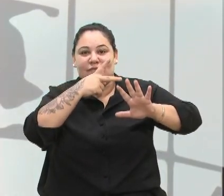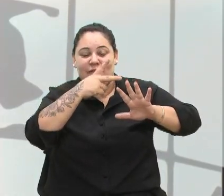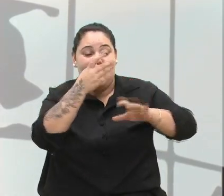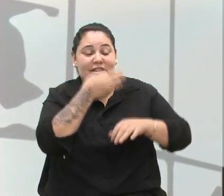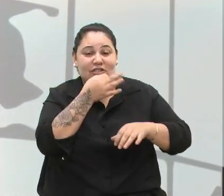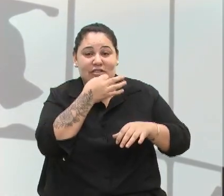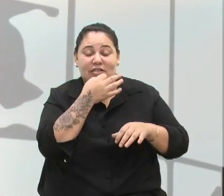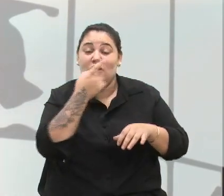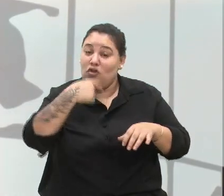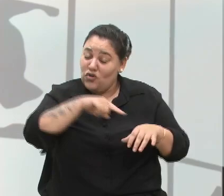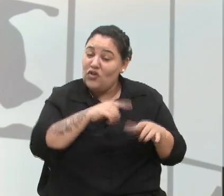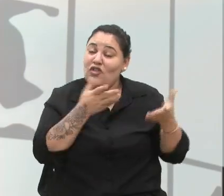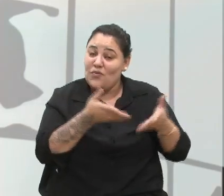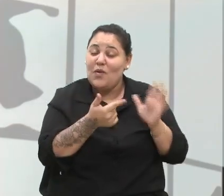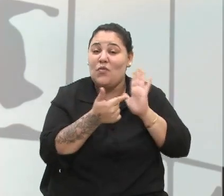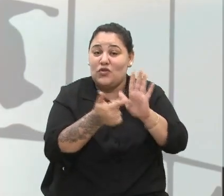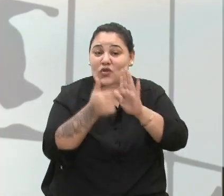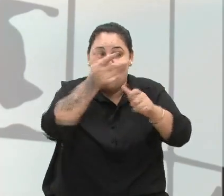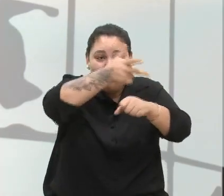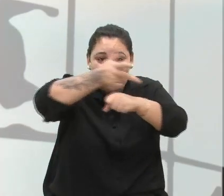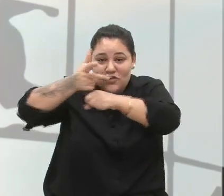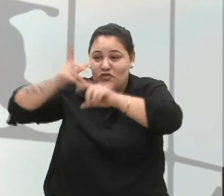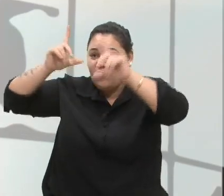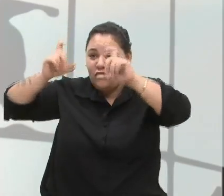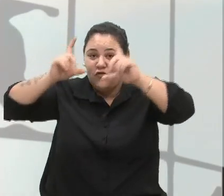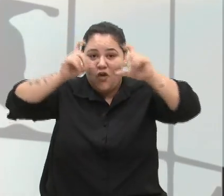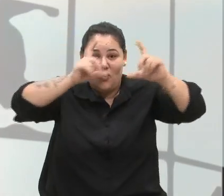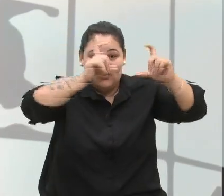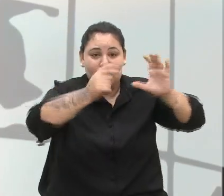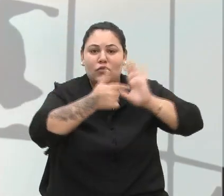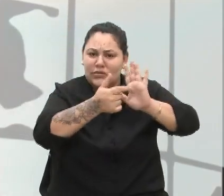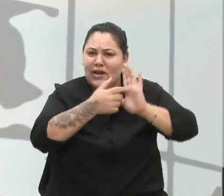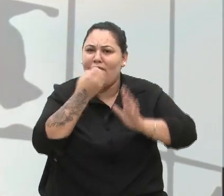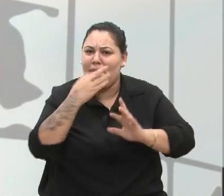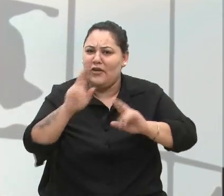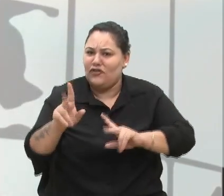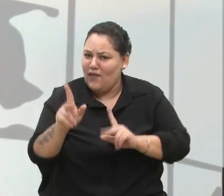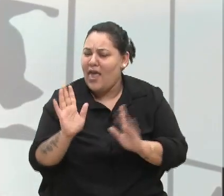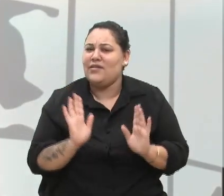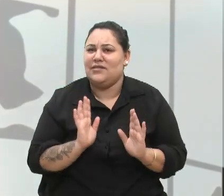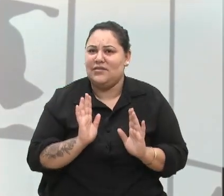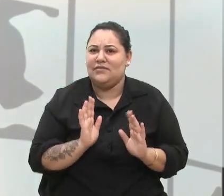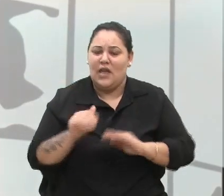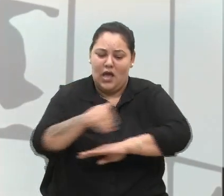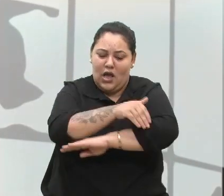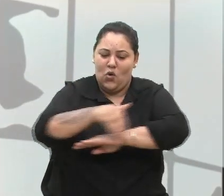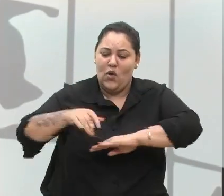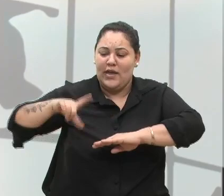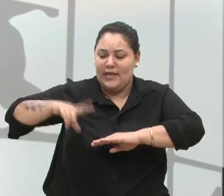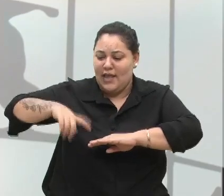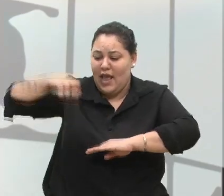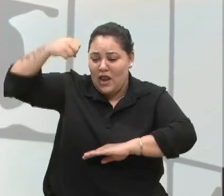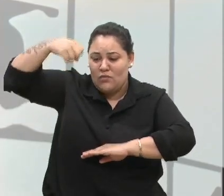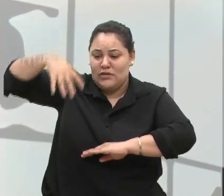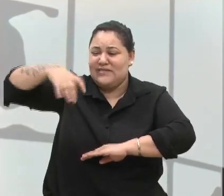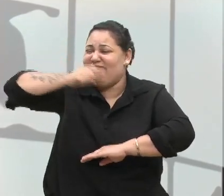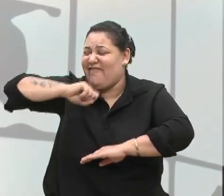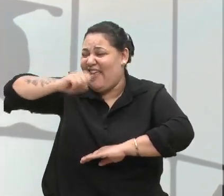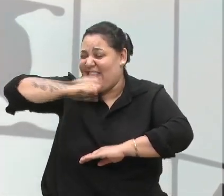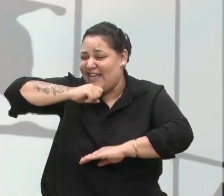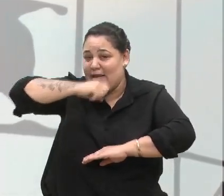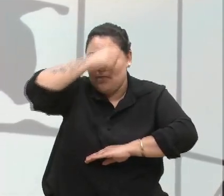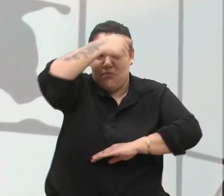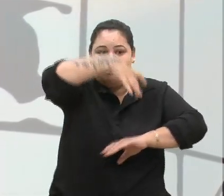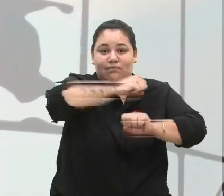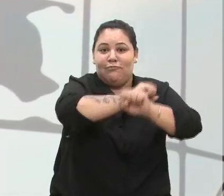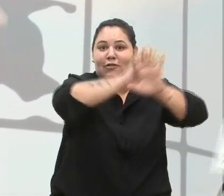os vídeos e fotos ali que elencava, que mostrava muito bem a diferença entre a rua com essas lâmpadas antigas e com essas